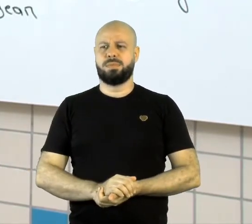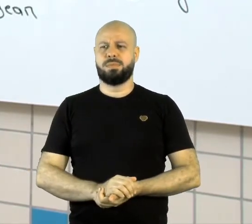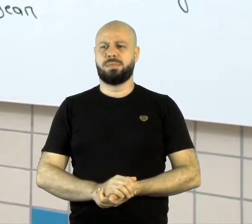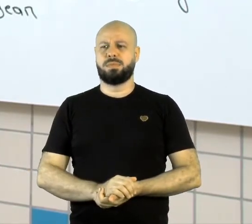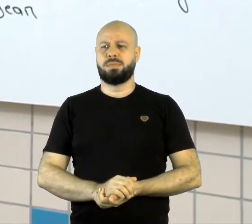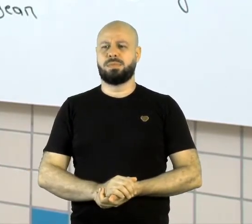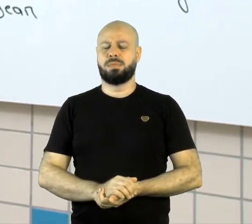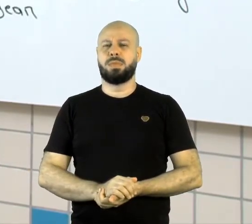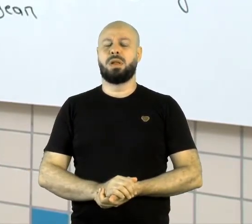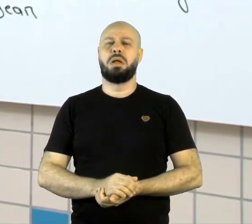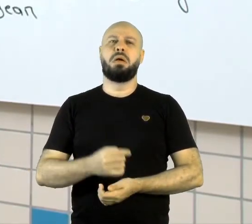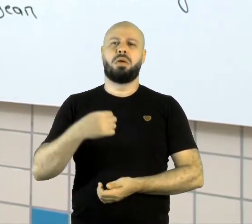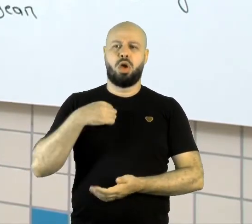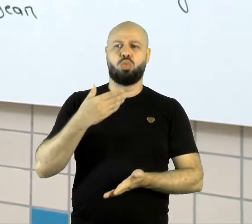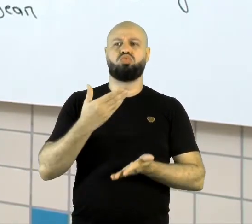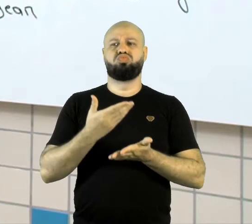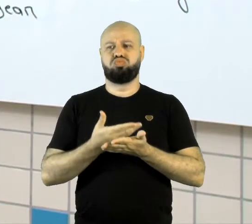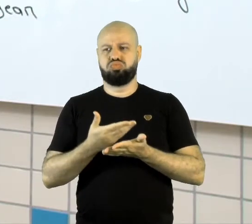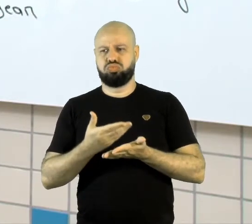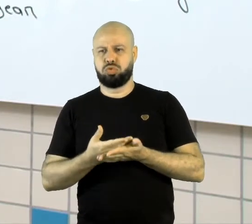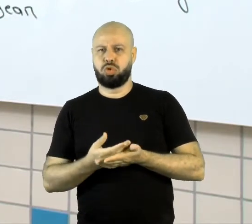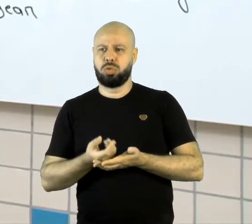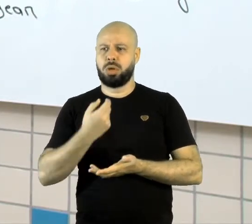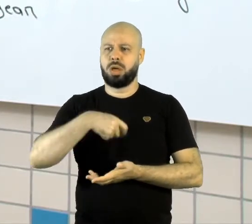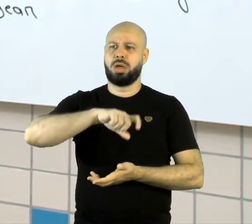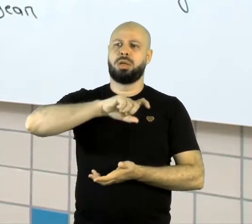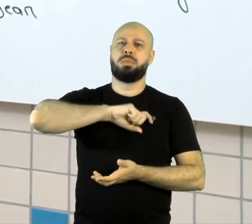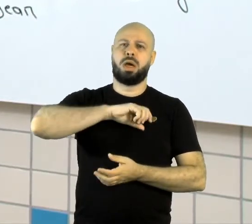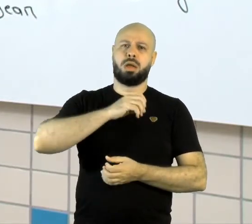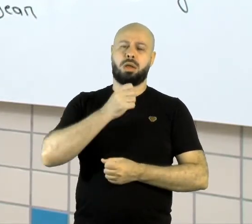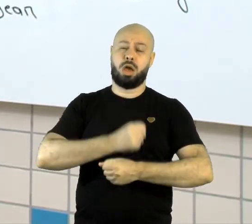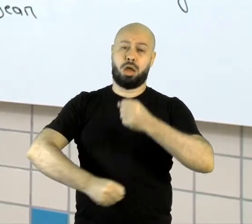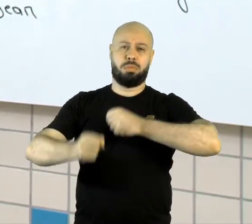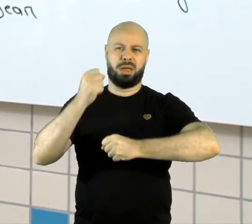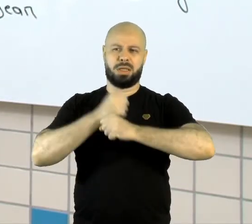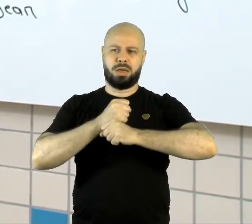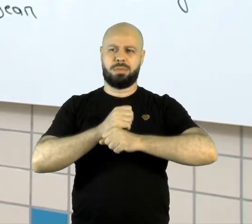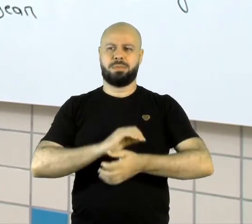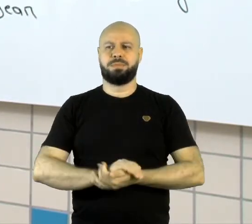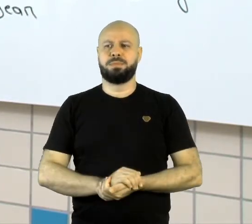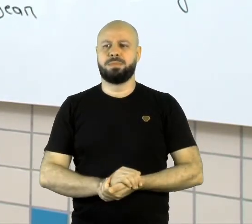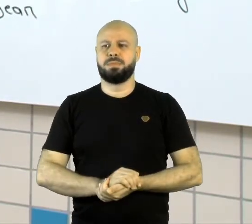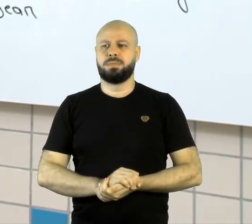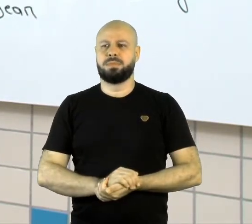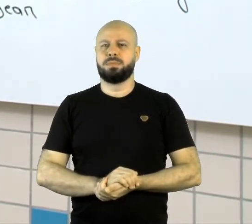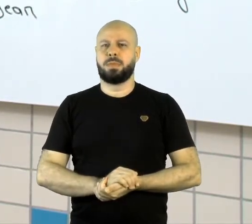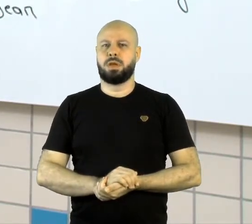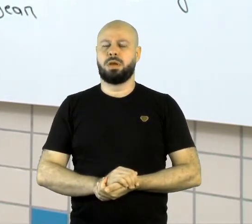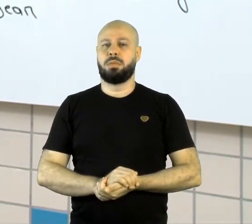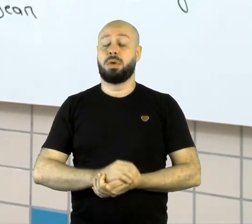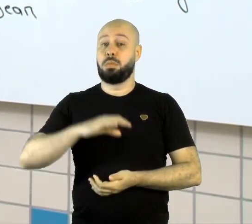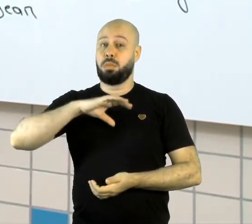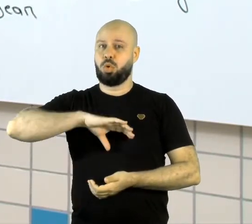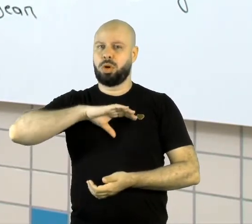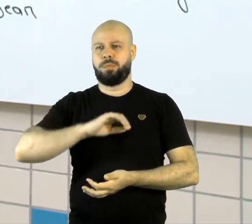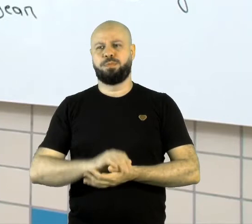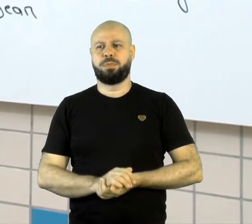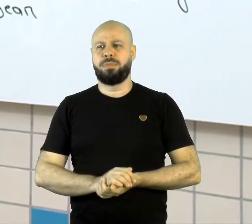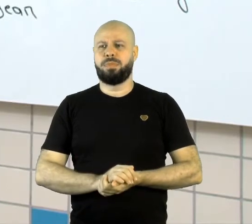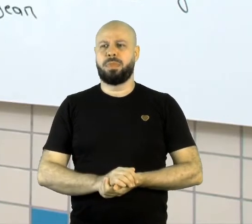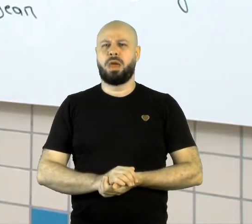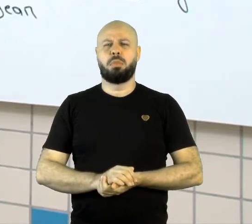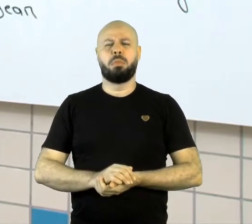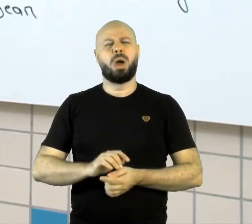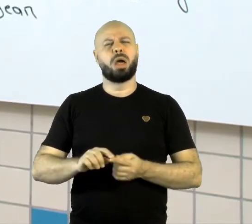aqui, I studied Spanish last year. Só para lembrar vocês, recapitular. Essa frase